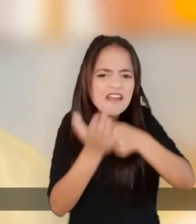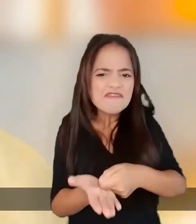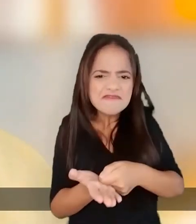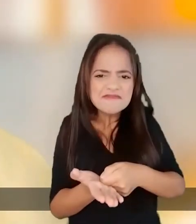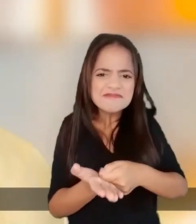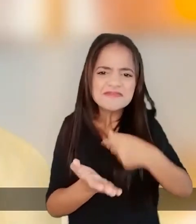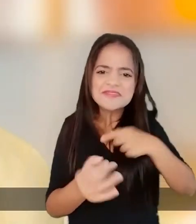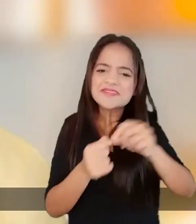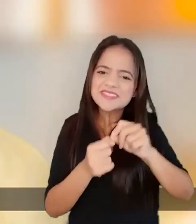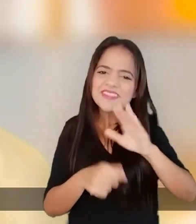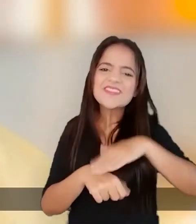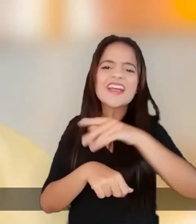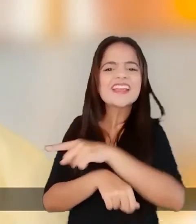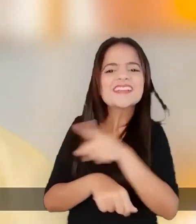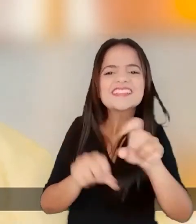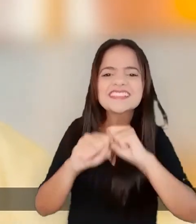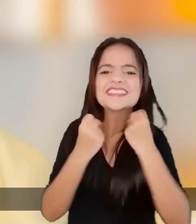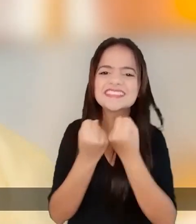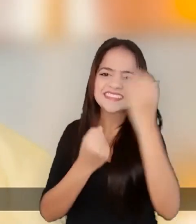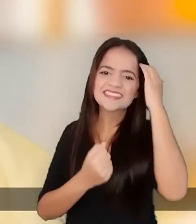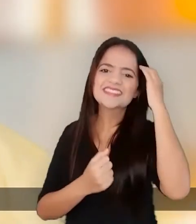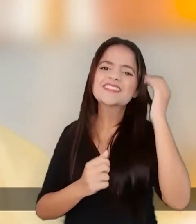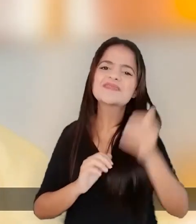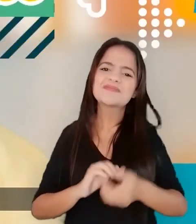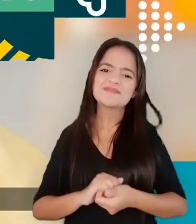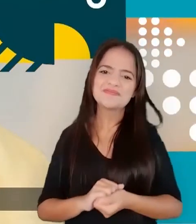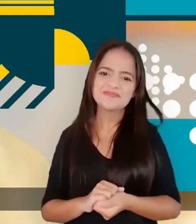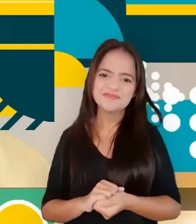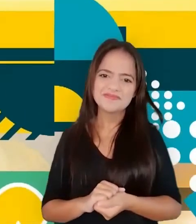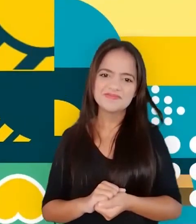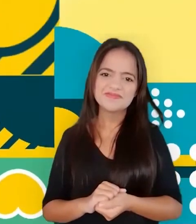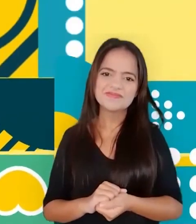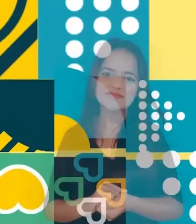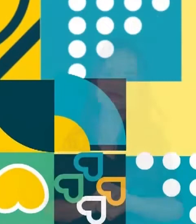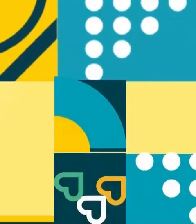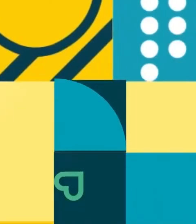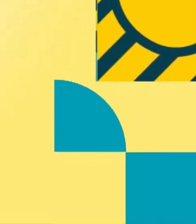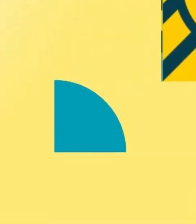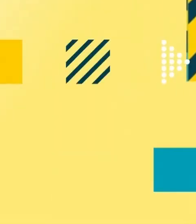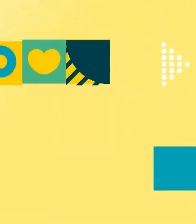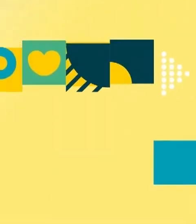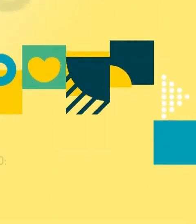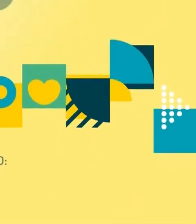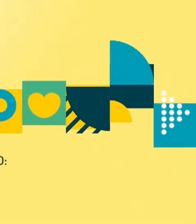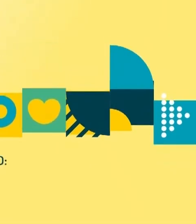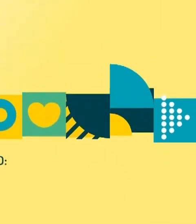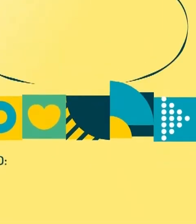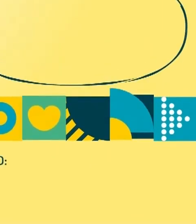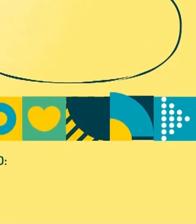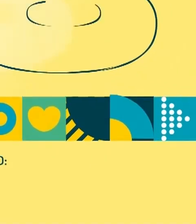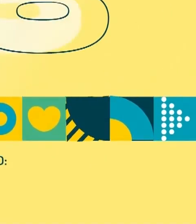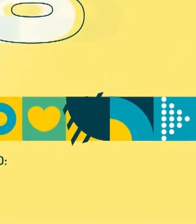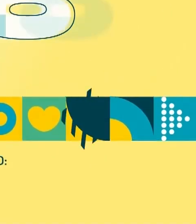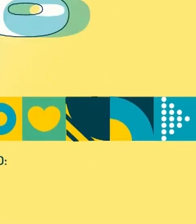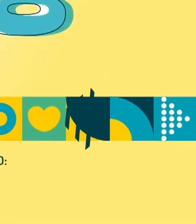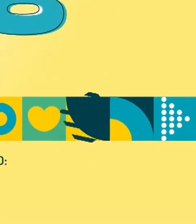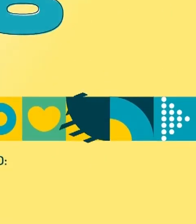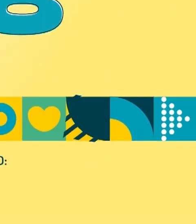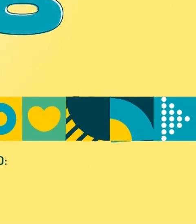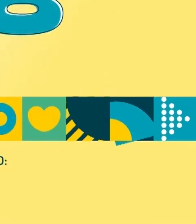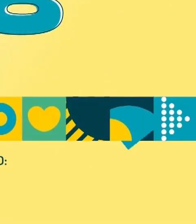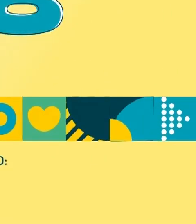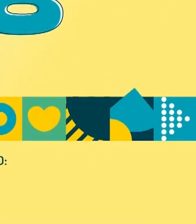afirmo, vou é fazer mais pela vida do meu povo. Dr. Rogério 28, o